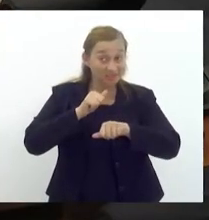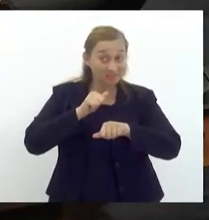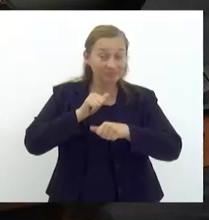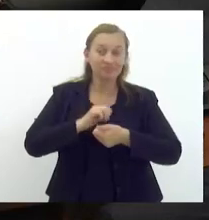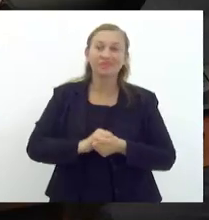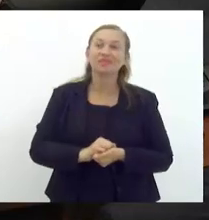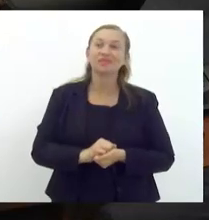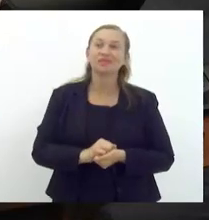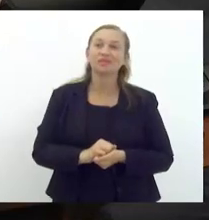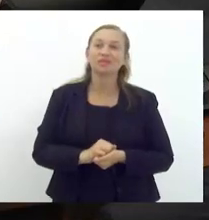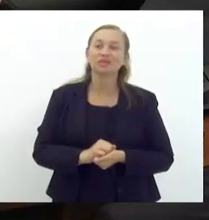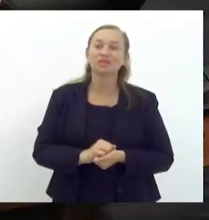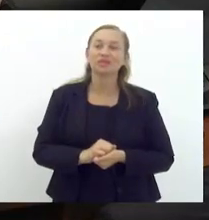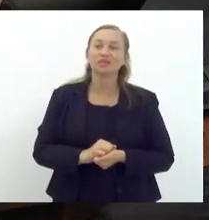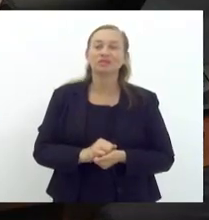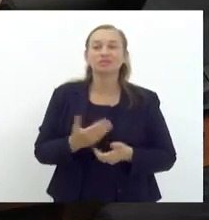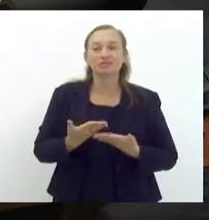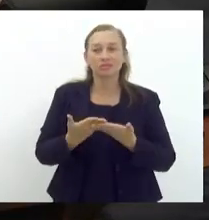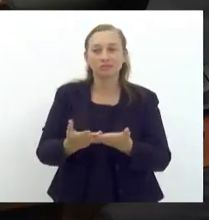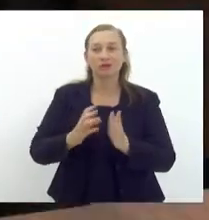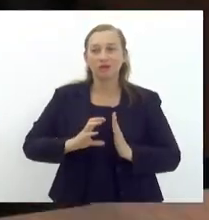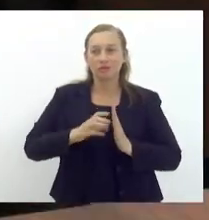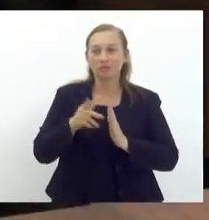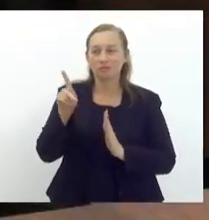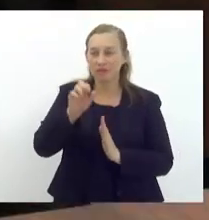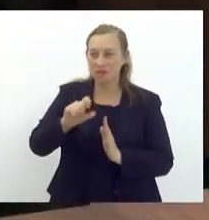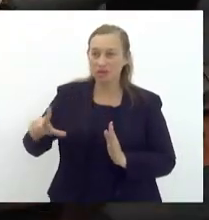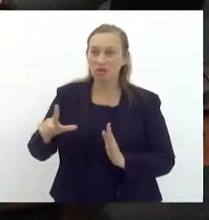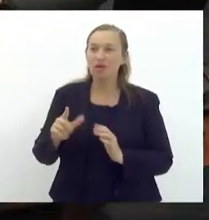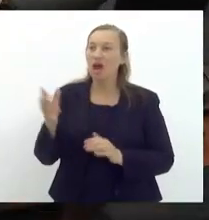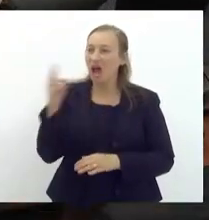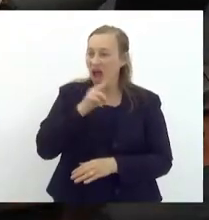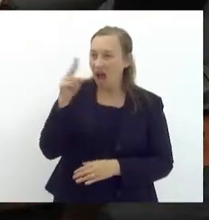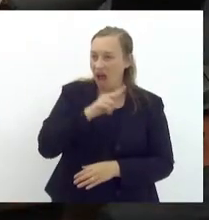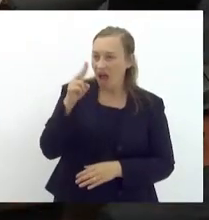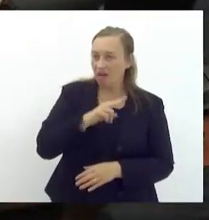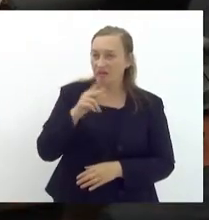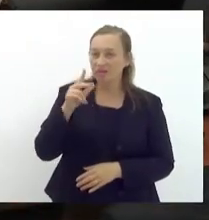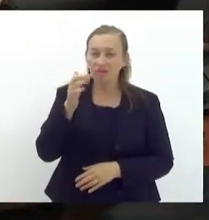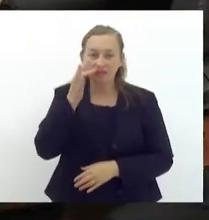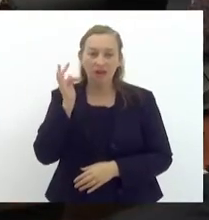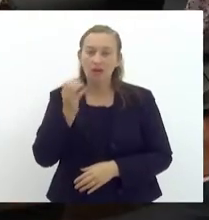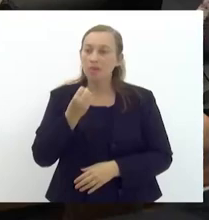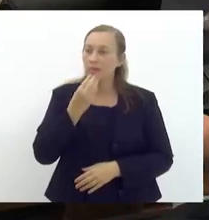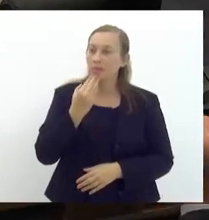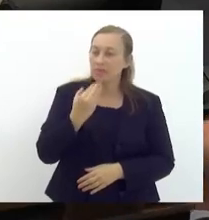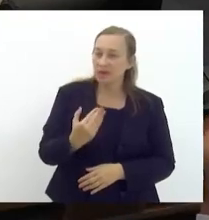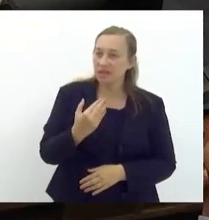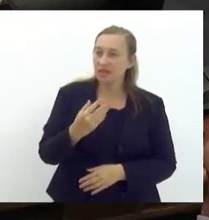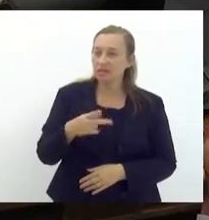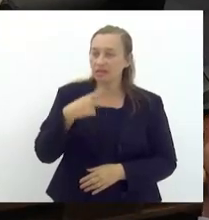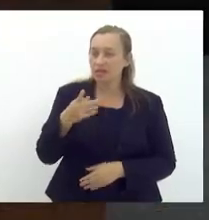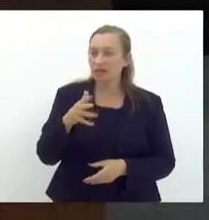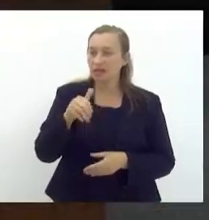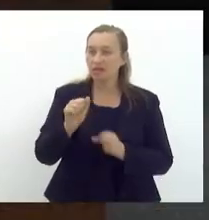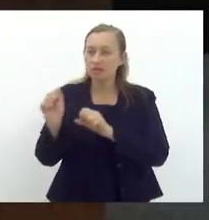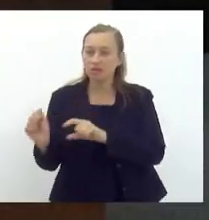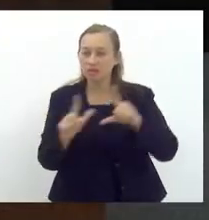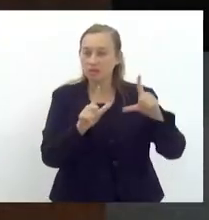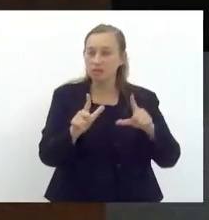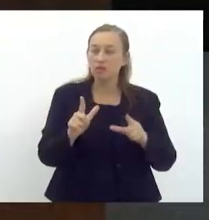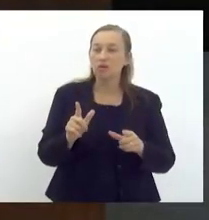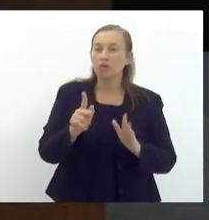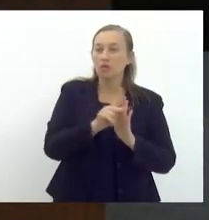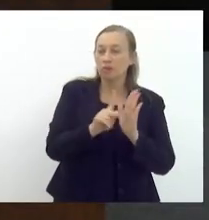Oi por favor deixa só pedir uma consignação porque acabei não conseguindo votar no painel no